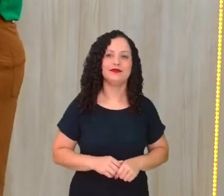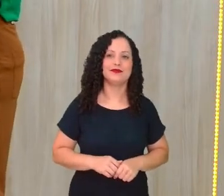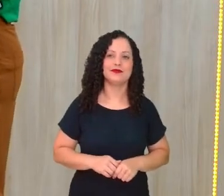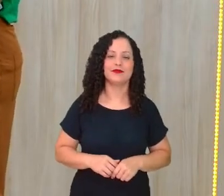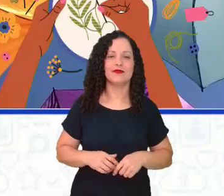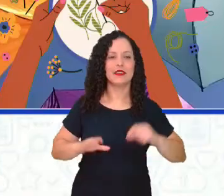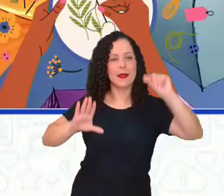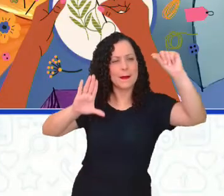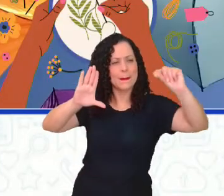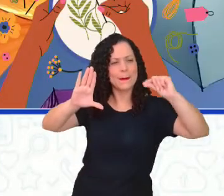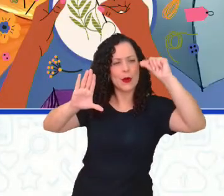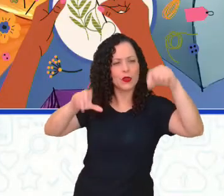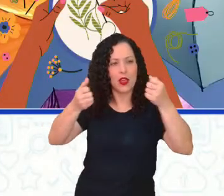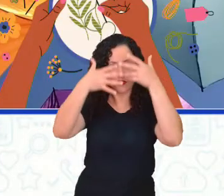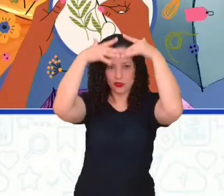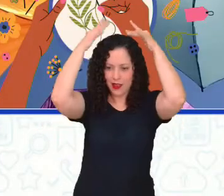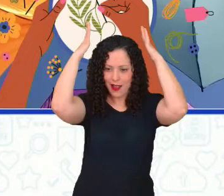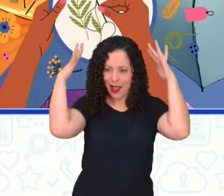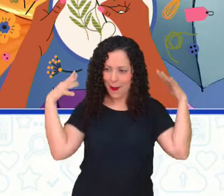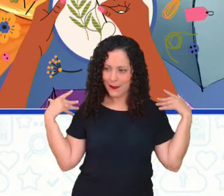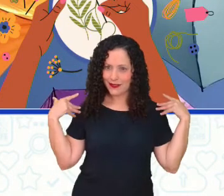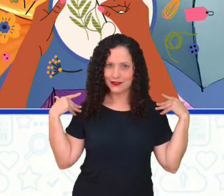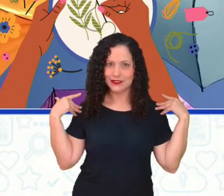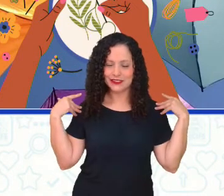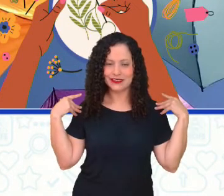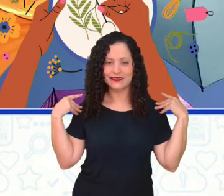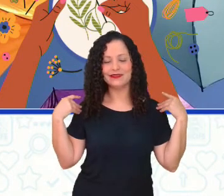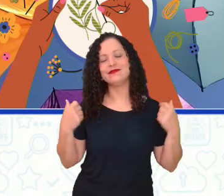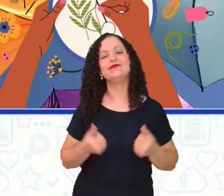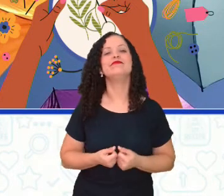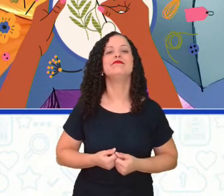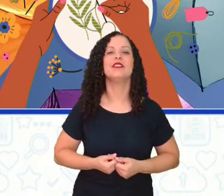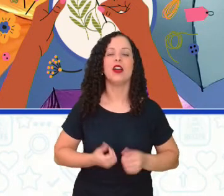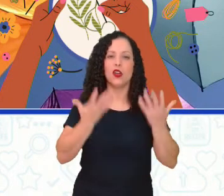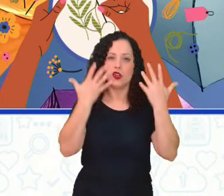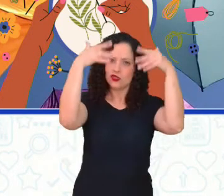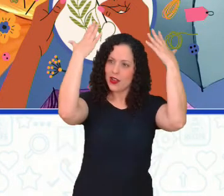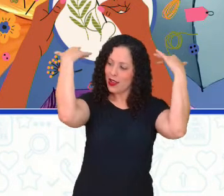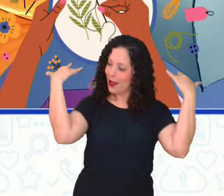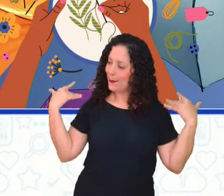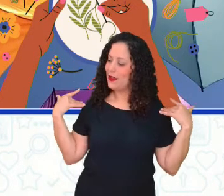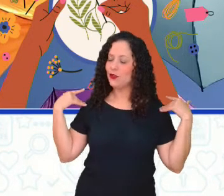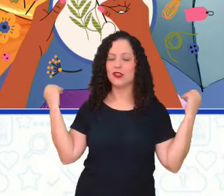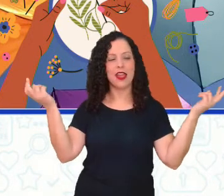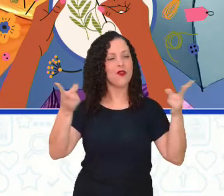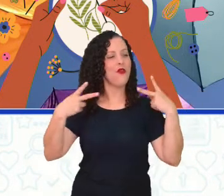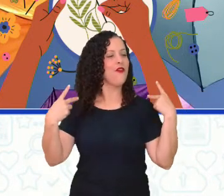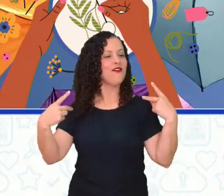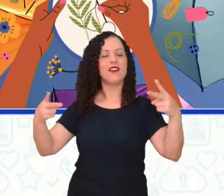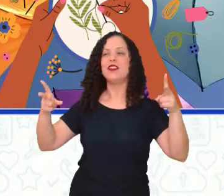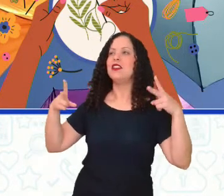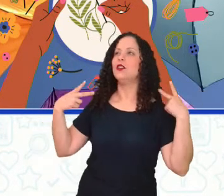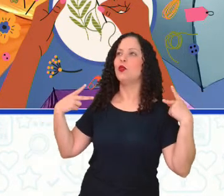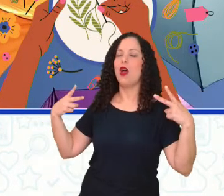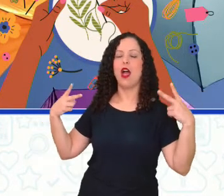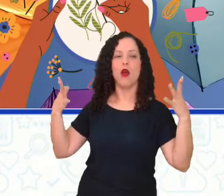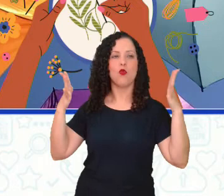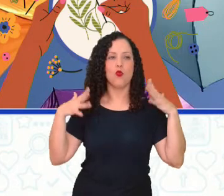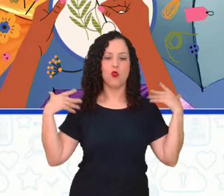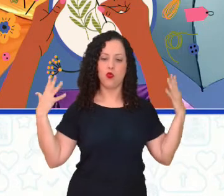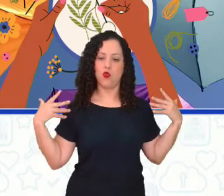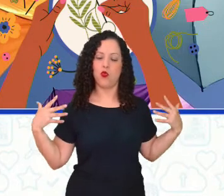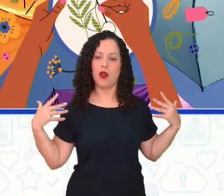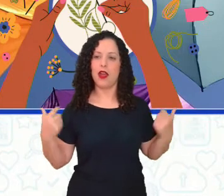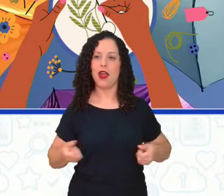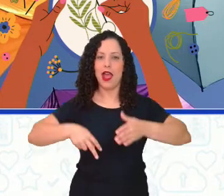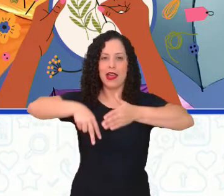Bordou os cabelos, isso a irmã mais velha, tá? Que chegou depois. Ela bordou os cabelos e o vento não mexeu mais neles. Bordou a saia